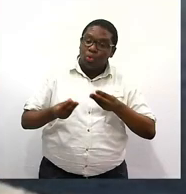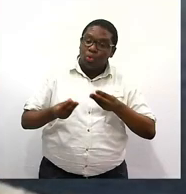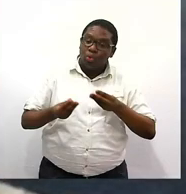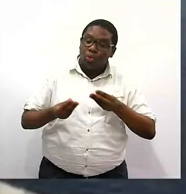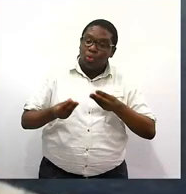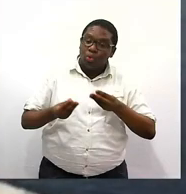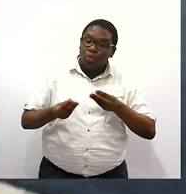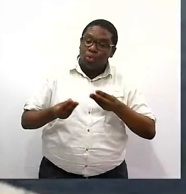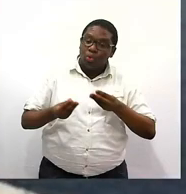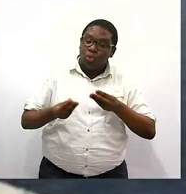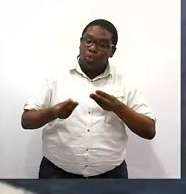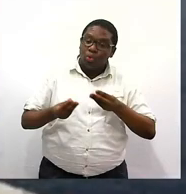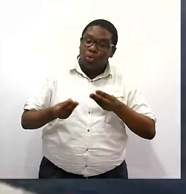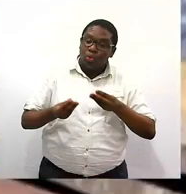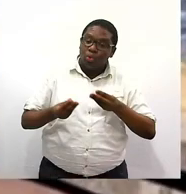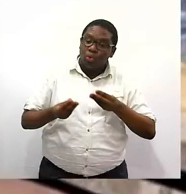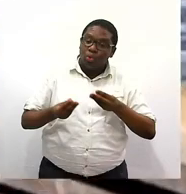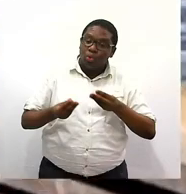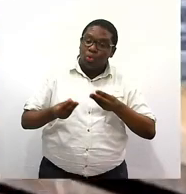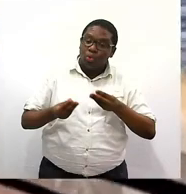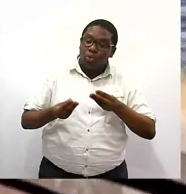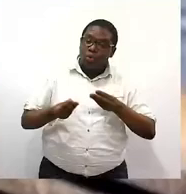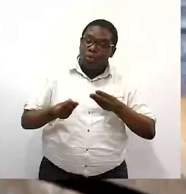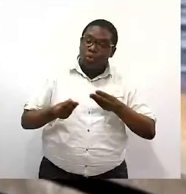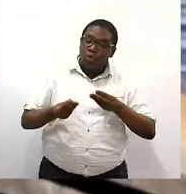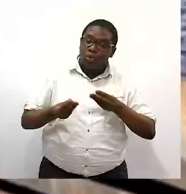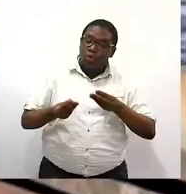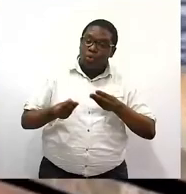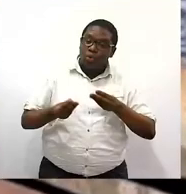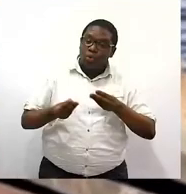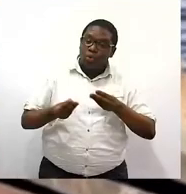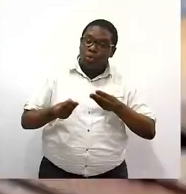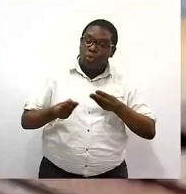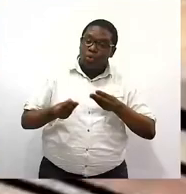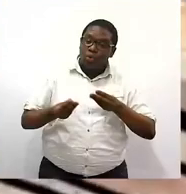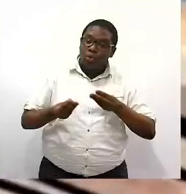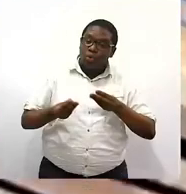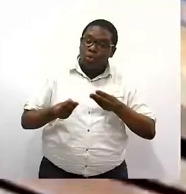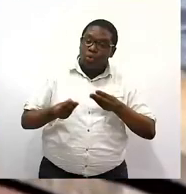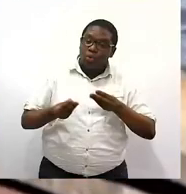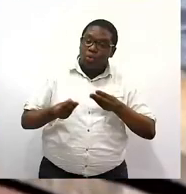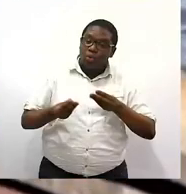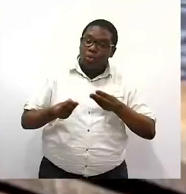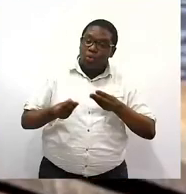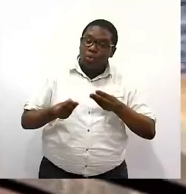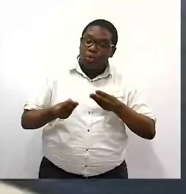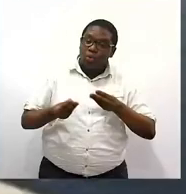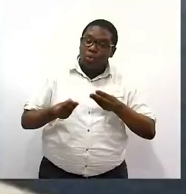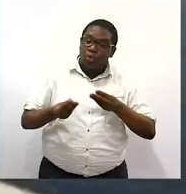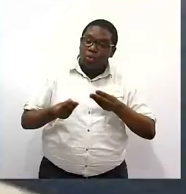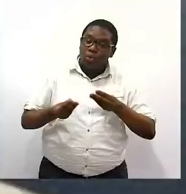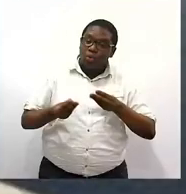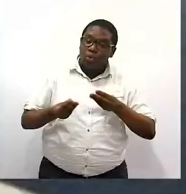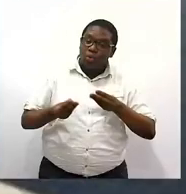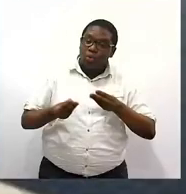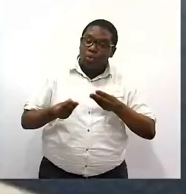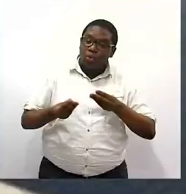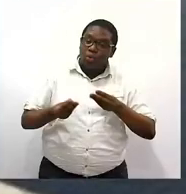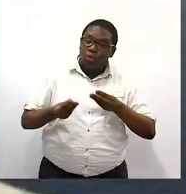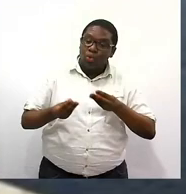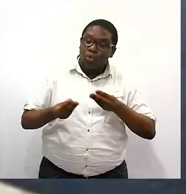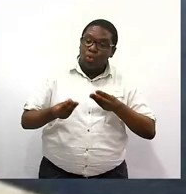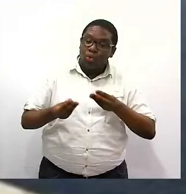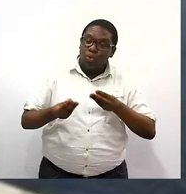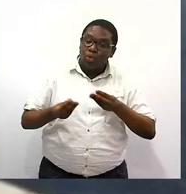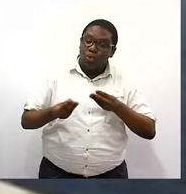lado de Cabral, vou representar todos os nossos... Tu é do Capé, Meu amigo João Cabral, me diga aí, meu amigo, como é que você tá?